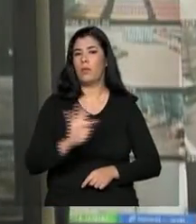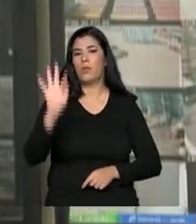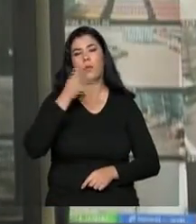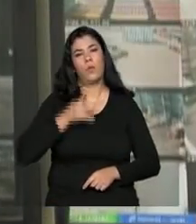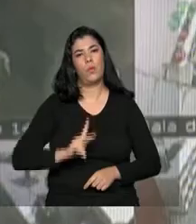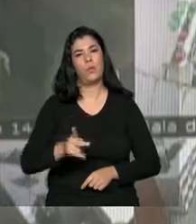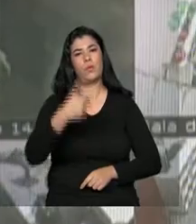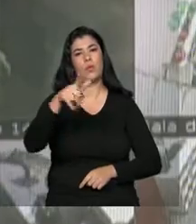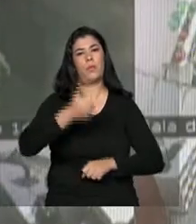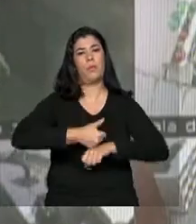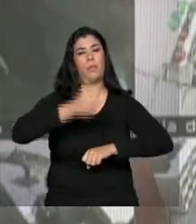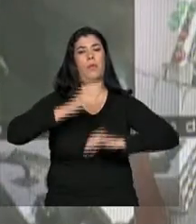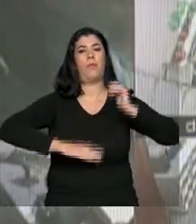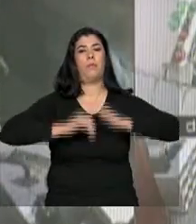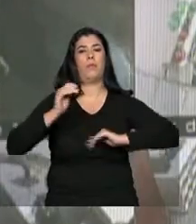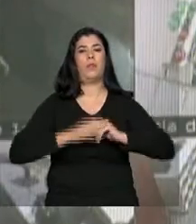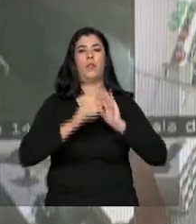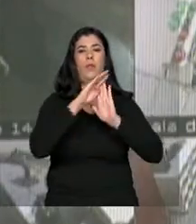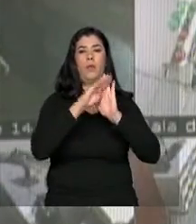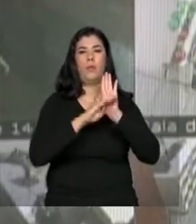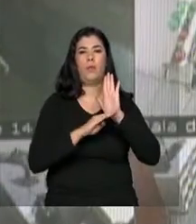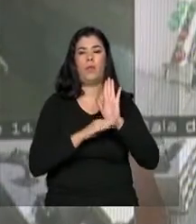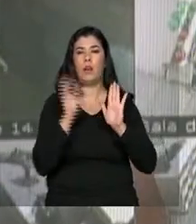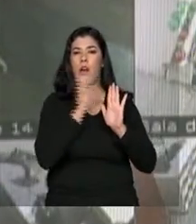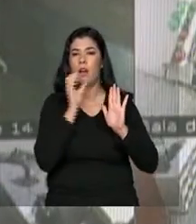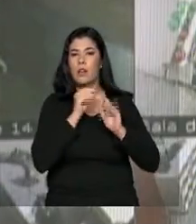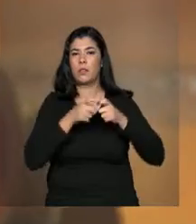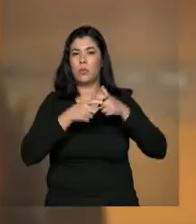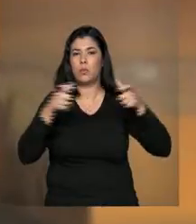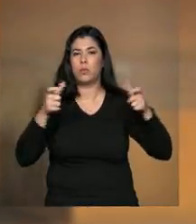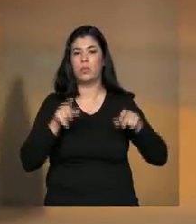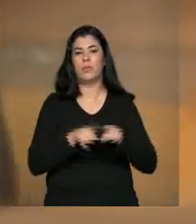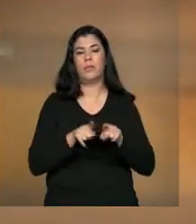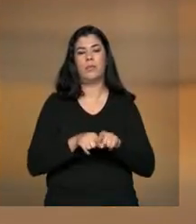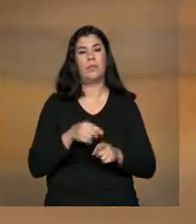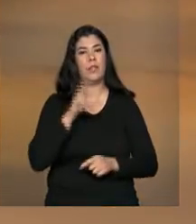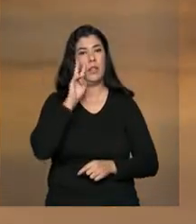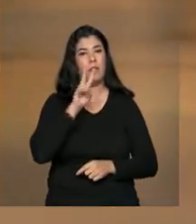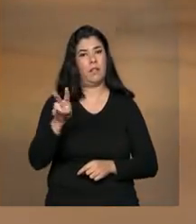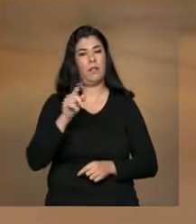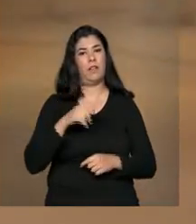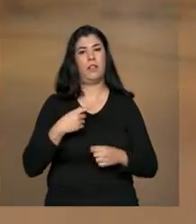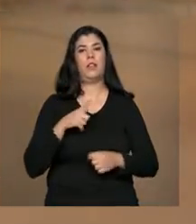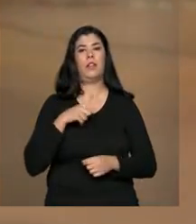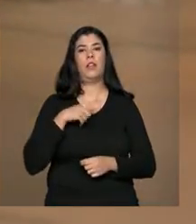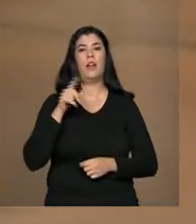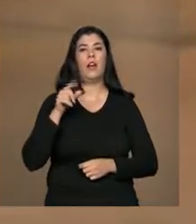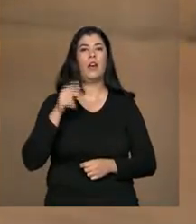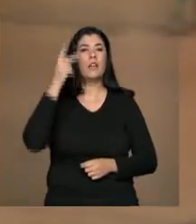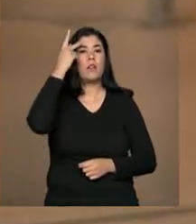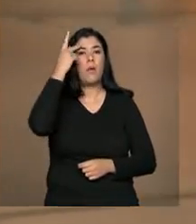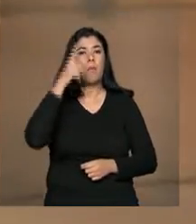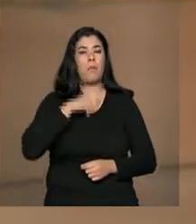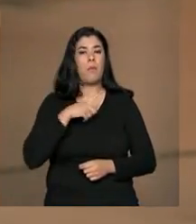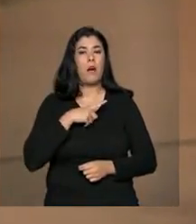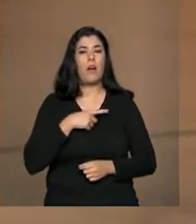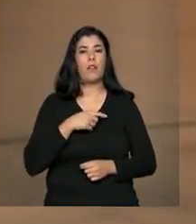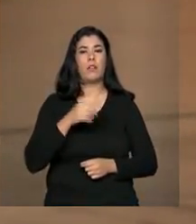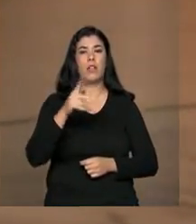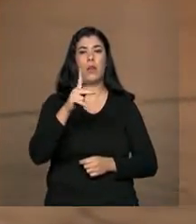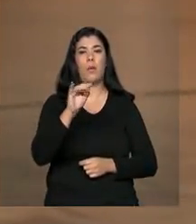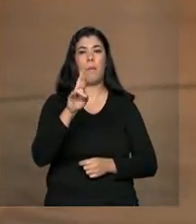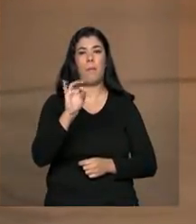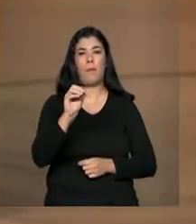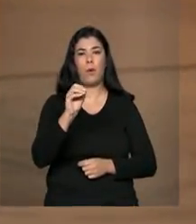investe em melhorias por meio do Programa de Aceleração do Crescimento. O Porto de Santos é o principal exportador de soja no